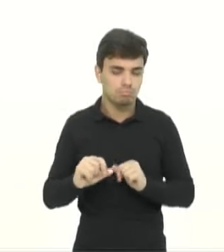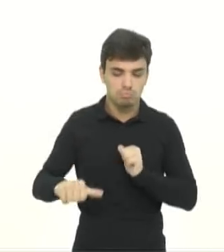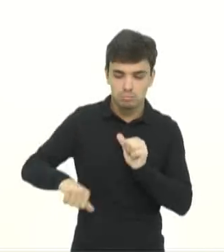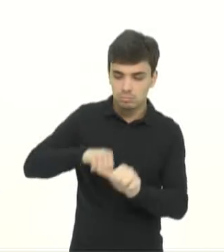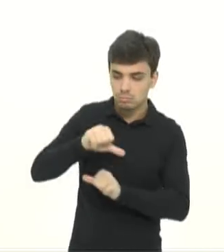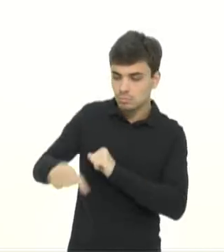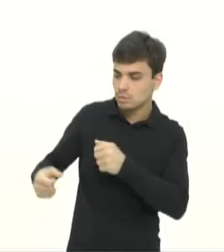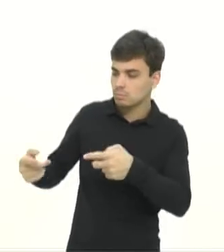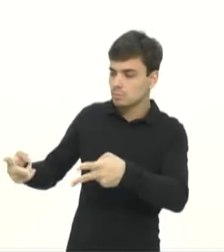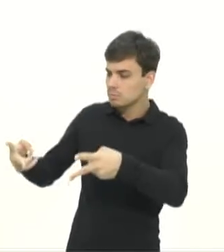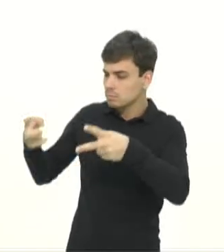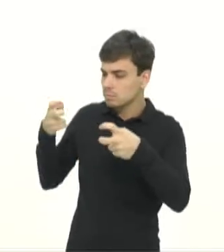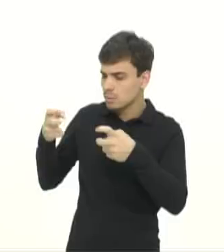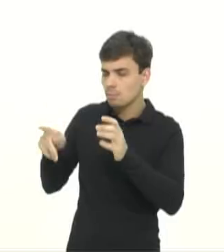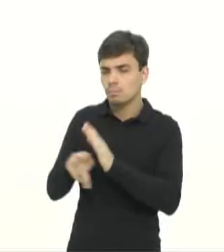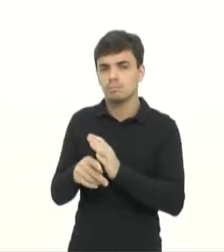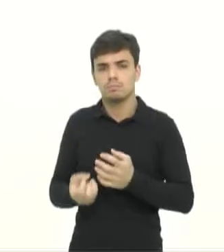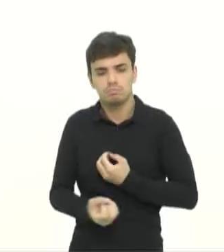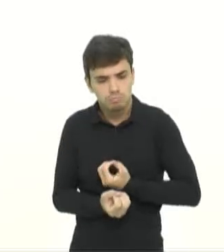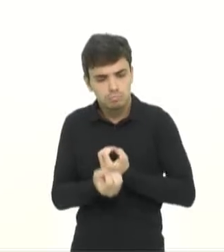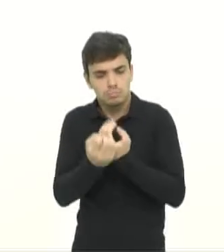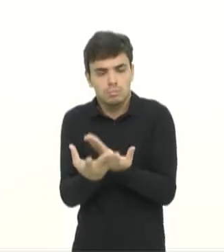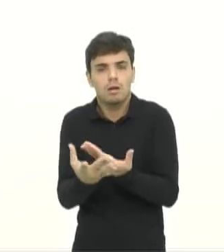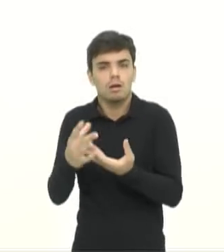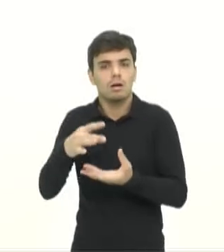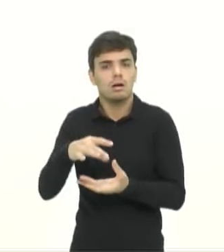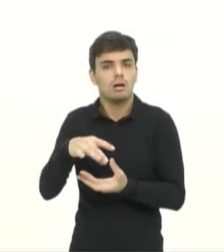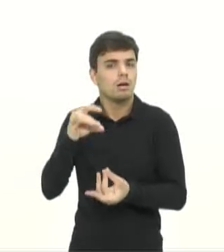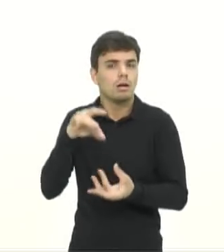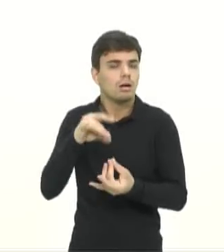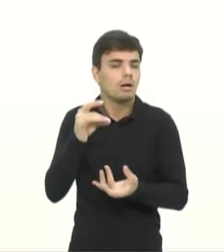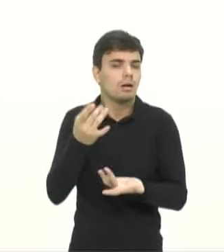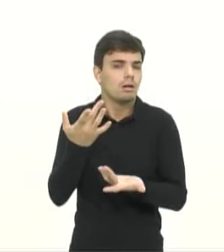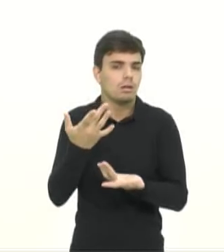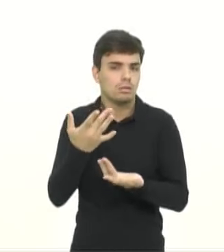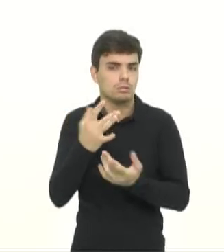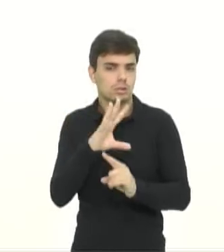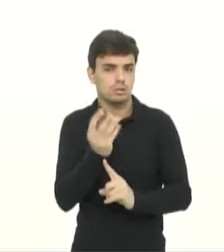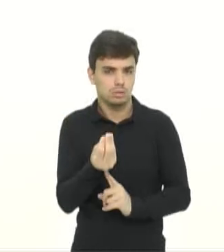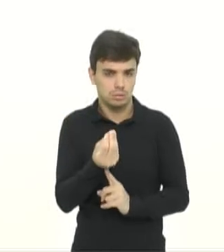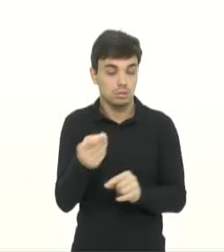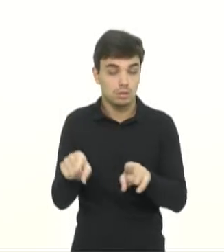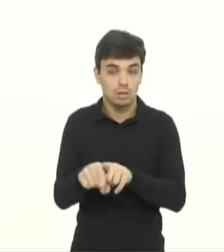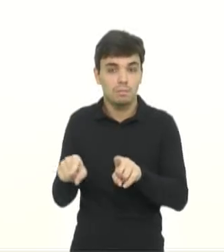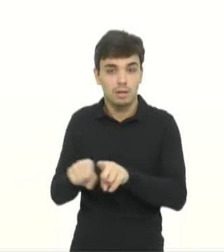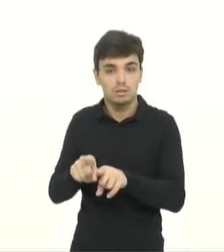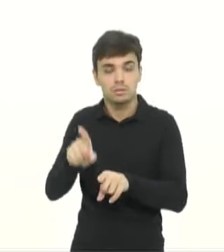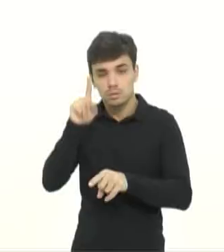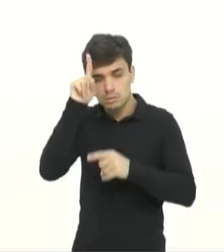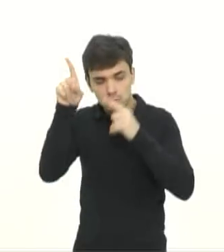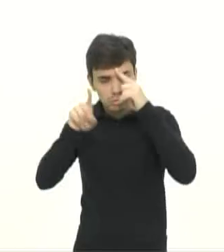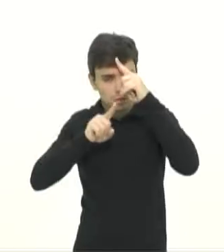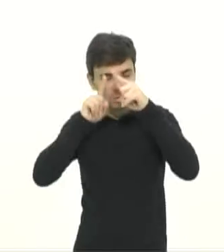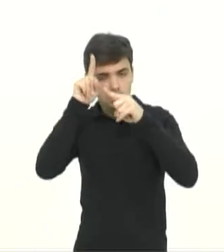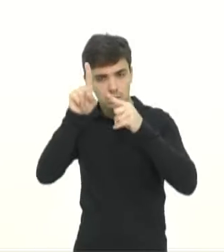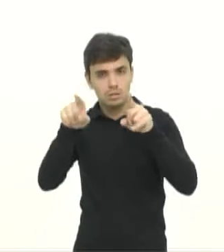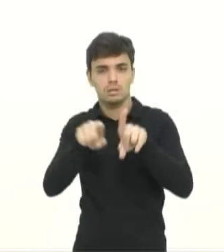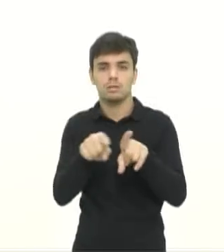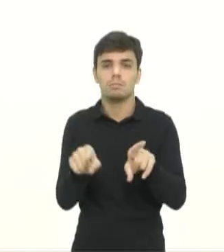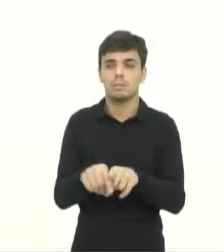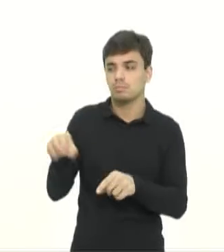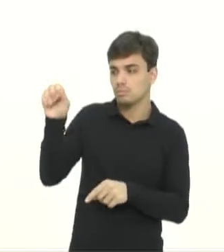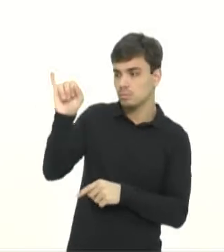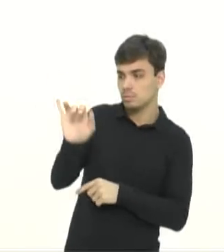expressão artística, rejeitando todo tipo de visão idealizada e